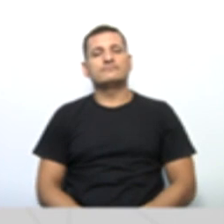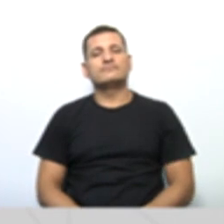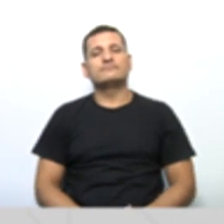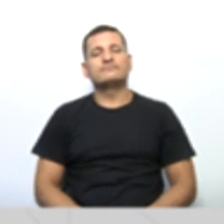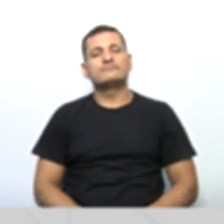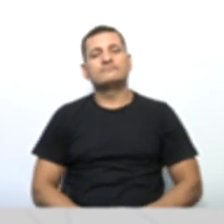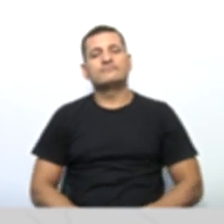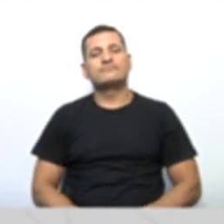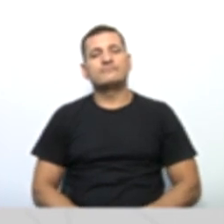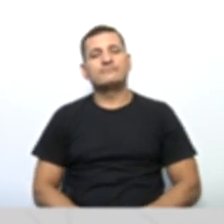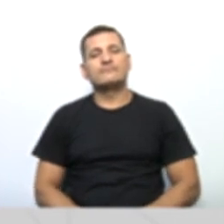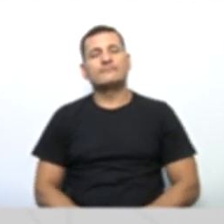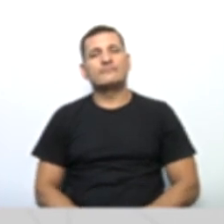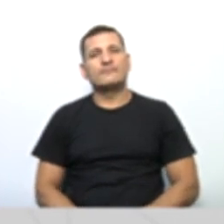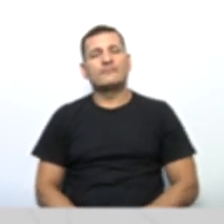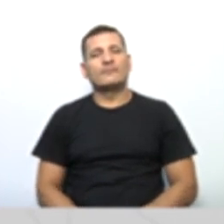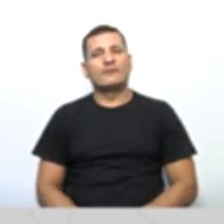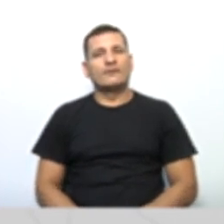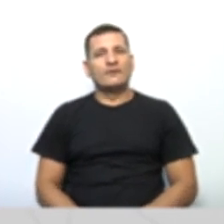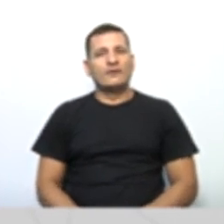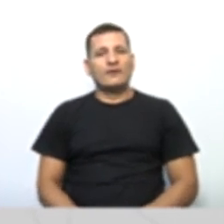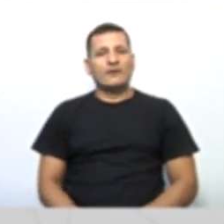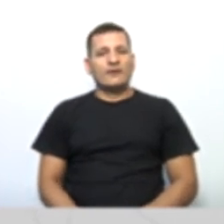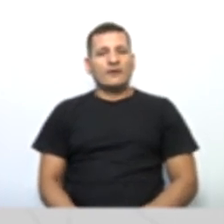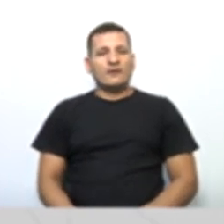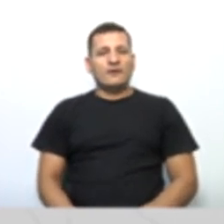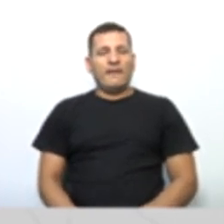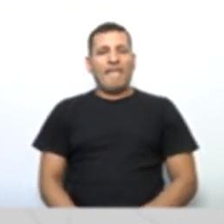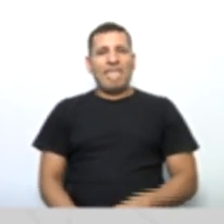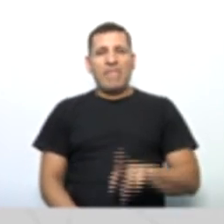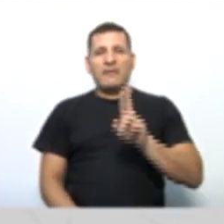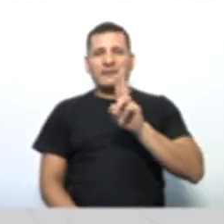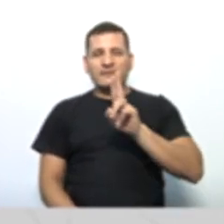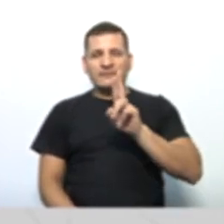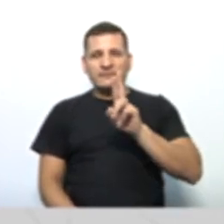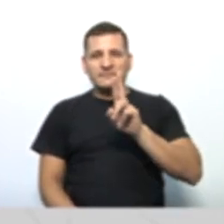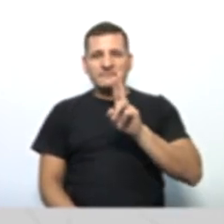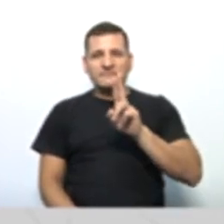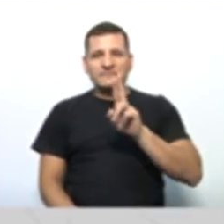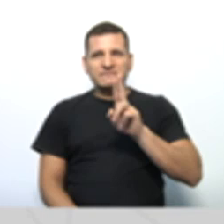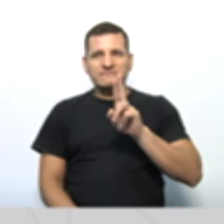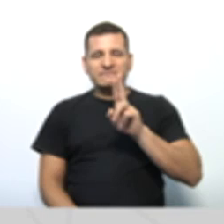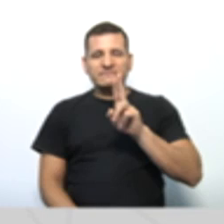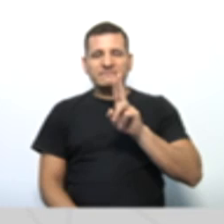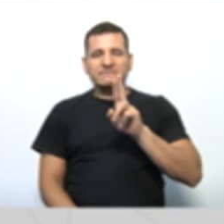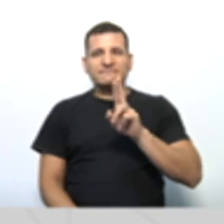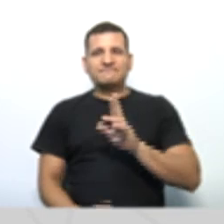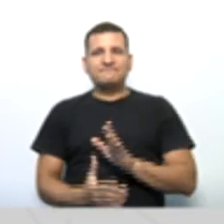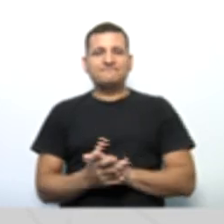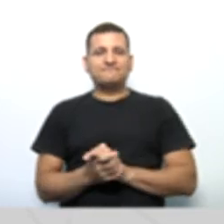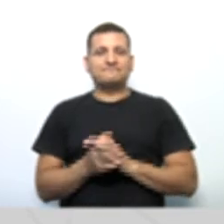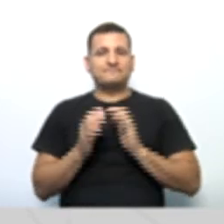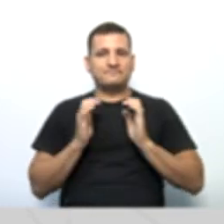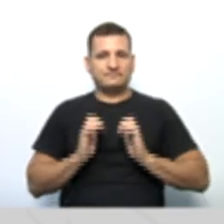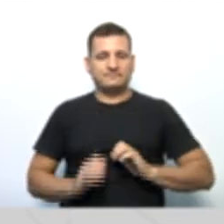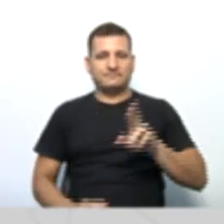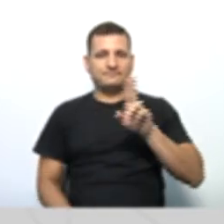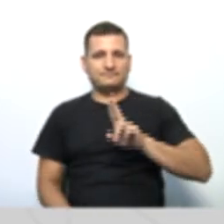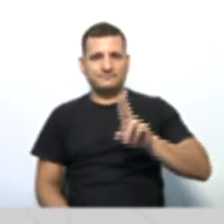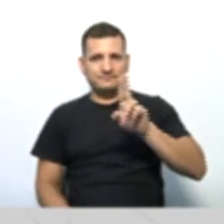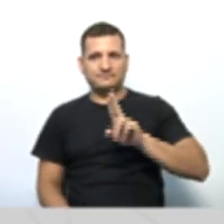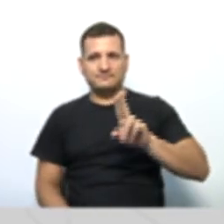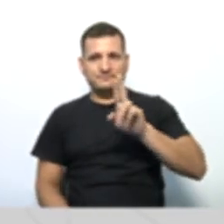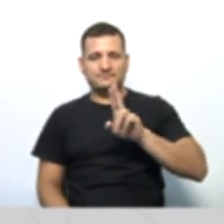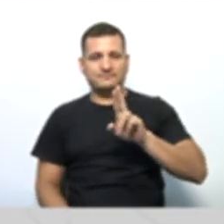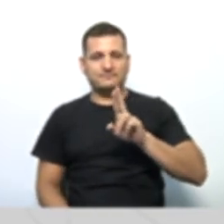consequências agora, né, professor? Exatamente, eu não preciso nem explicar, que nós já falamos agora. Essa é uma concepção da ética